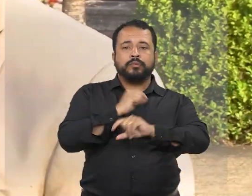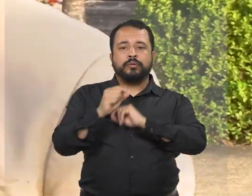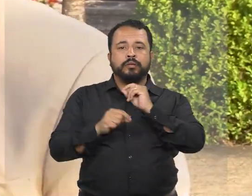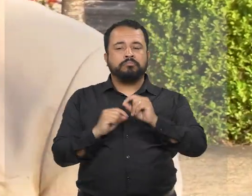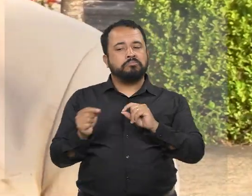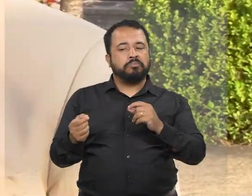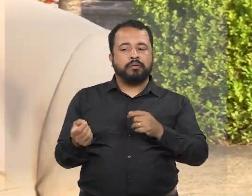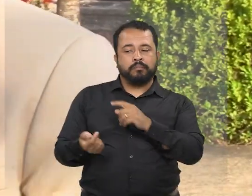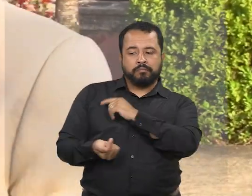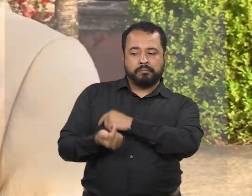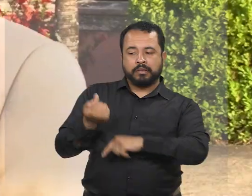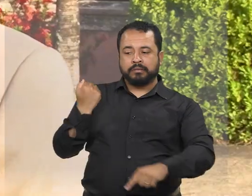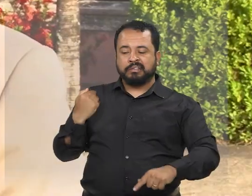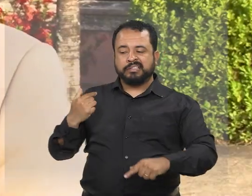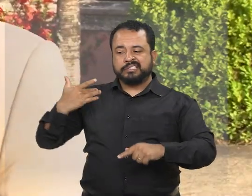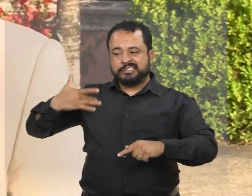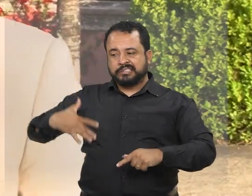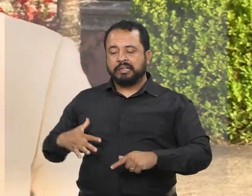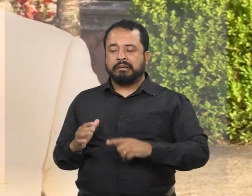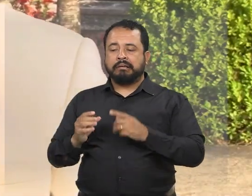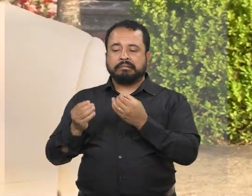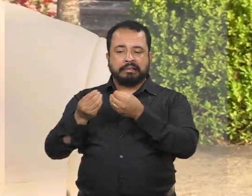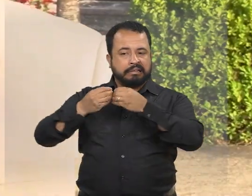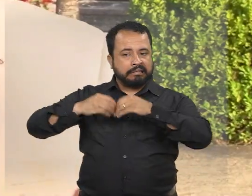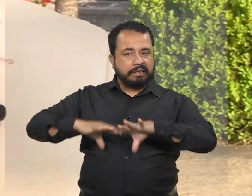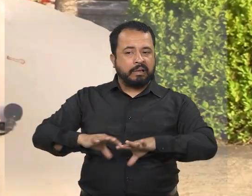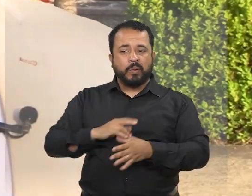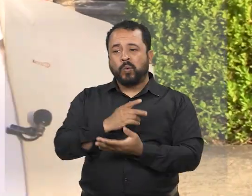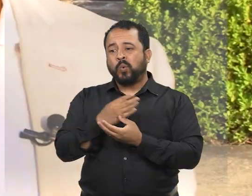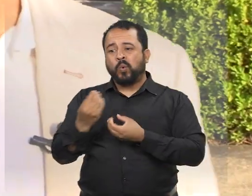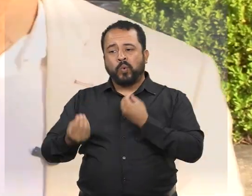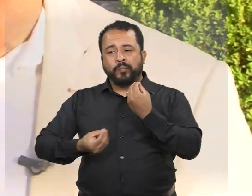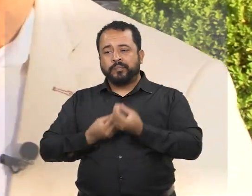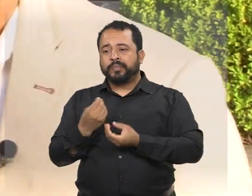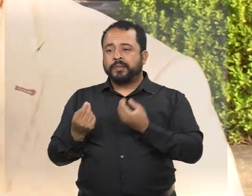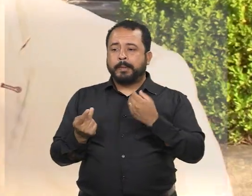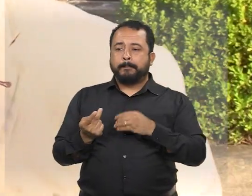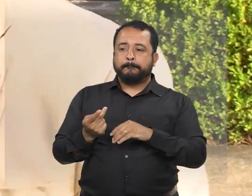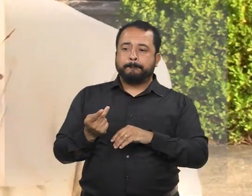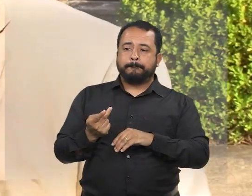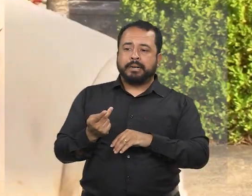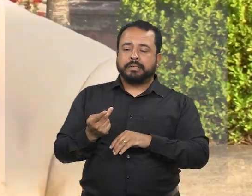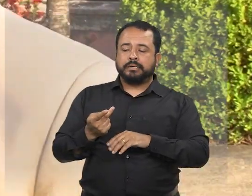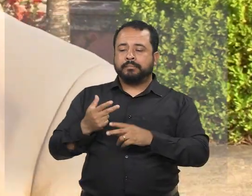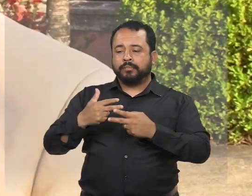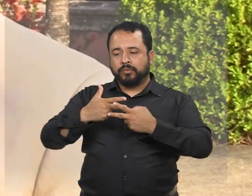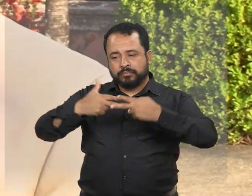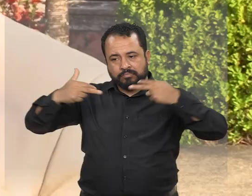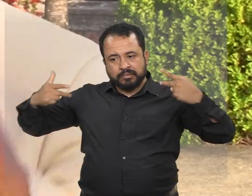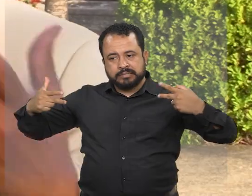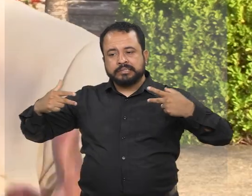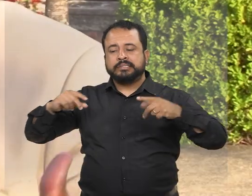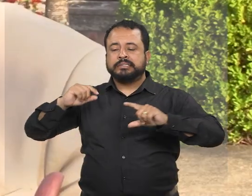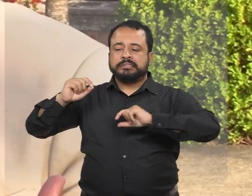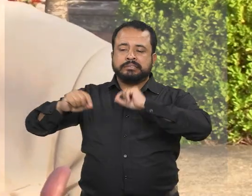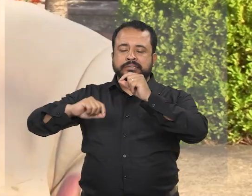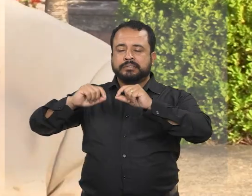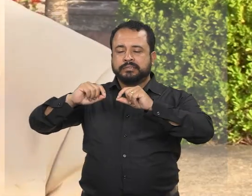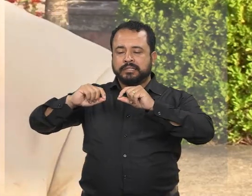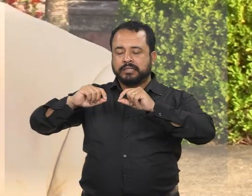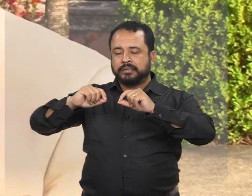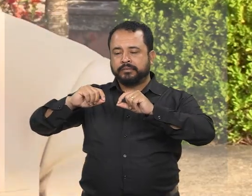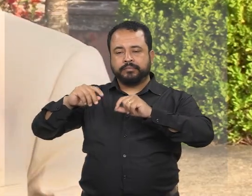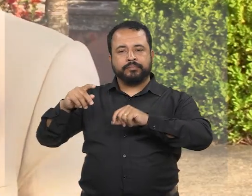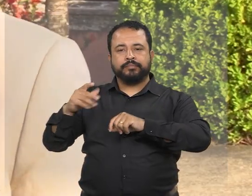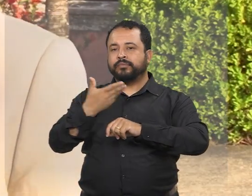Antes, eles não sabiam o que seria um dano extrapatrimonial. Eles achavam que era mais recurso